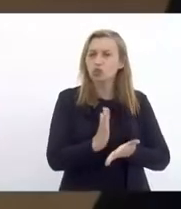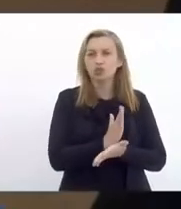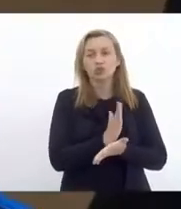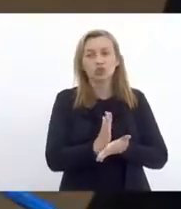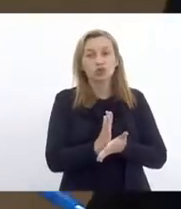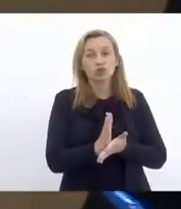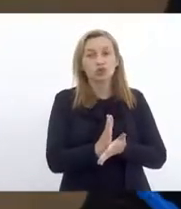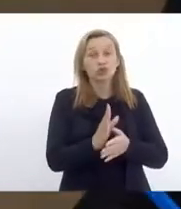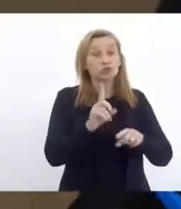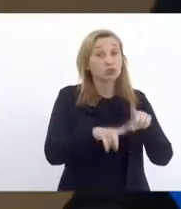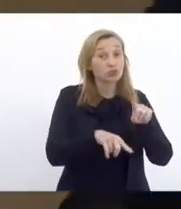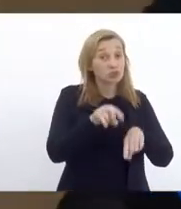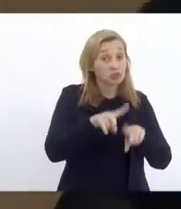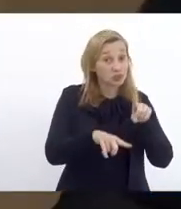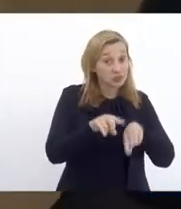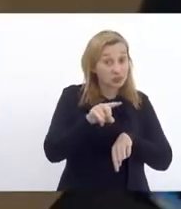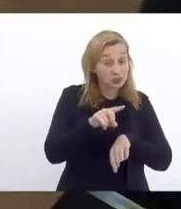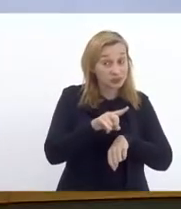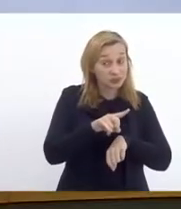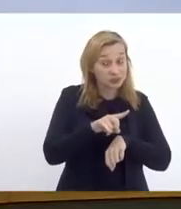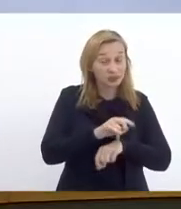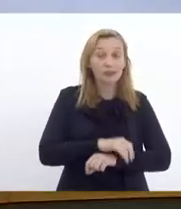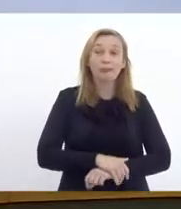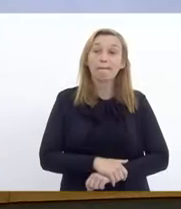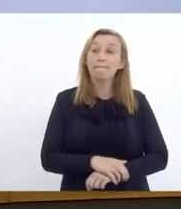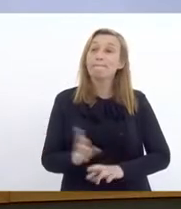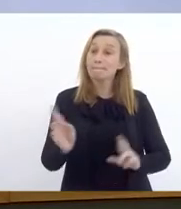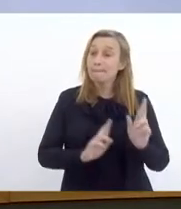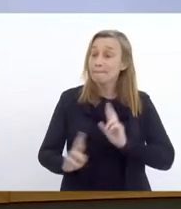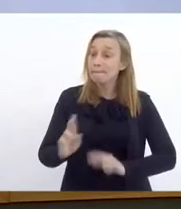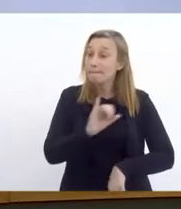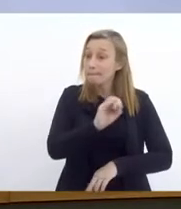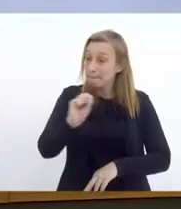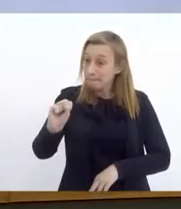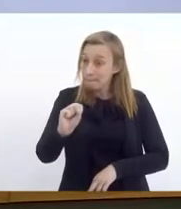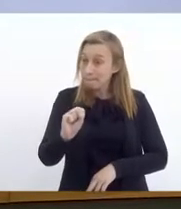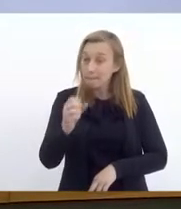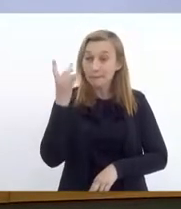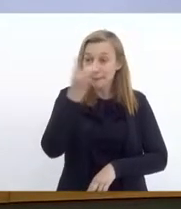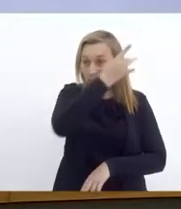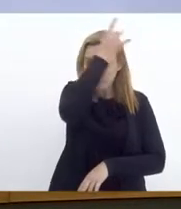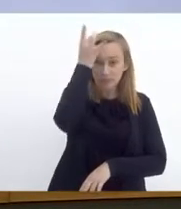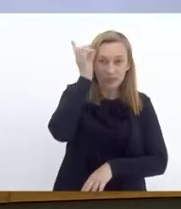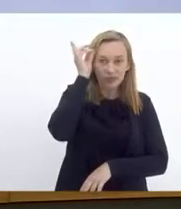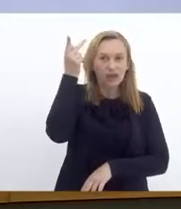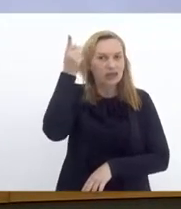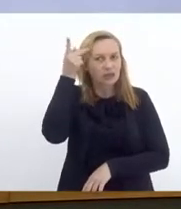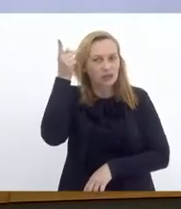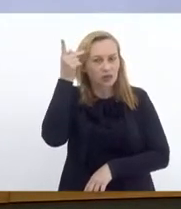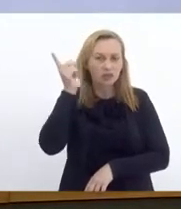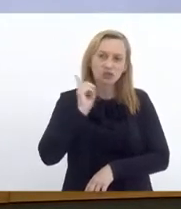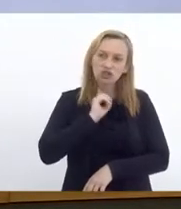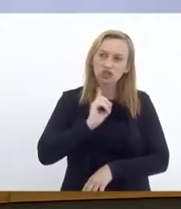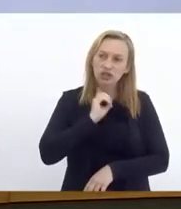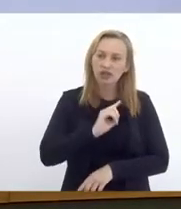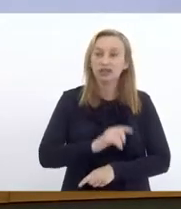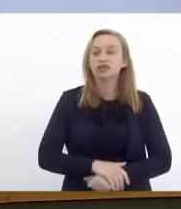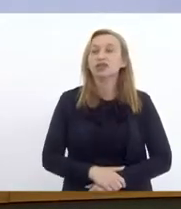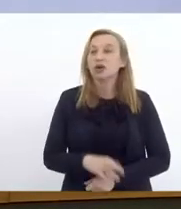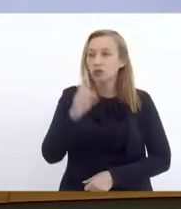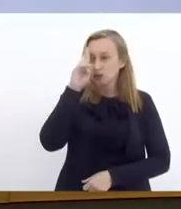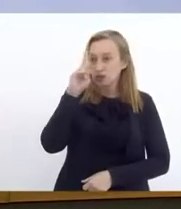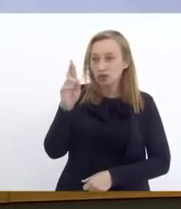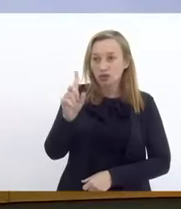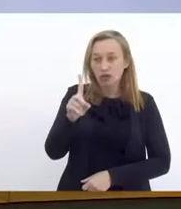alguns produtos em relação ao ICMS do Espírito Santo, São Paulo, Minas Gerais. Então, o senhor não